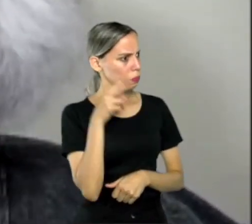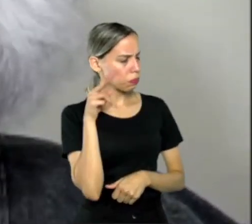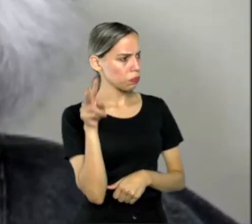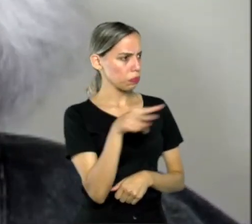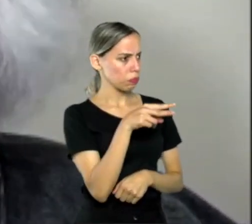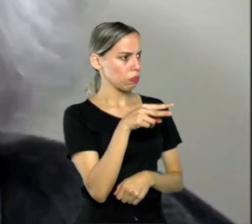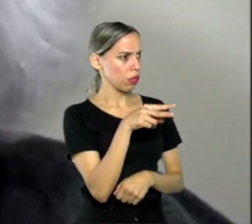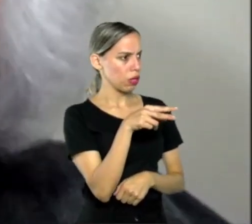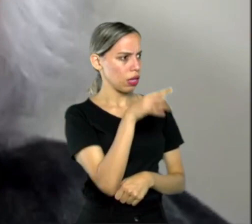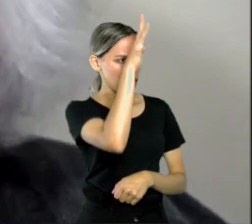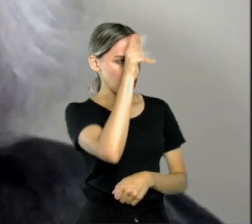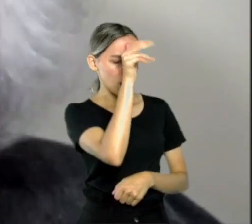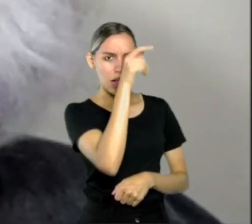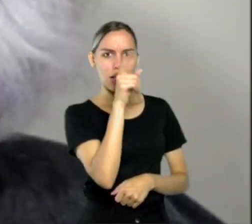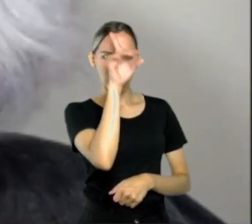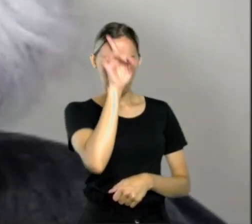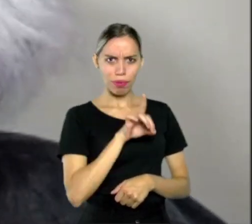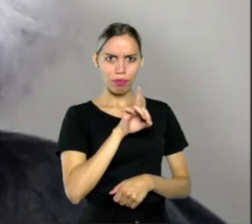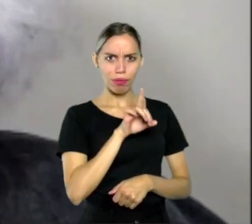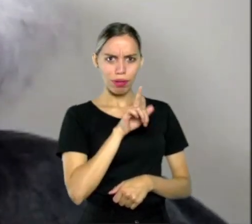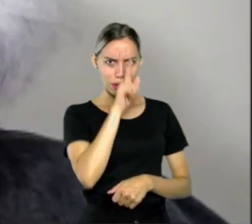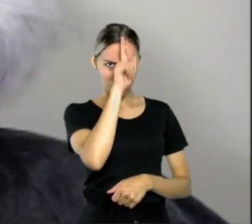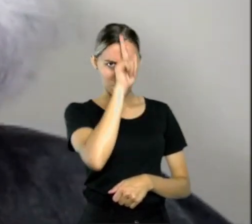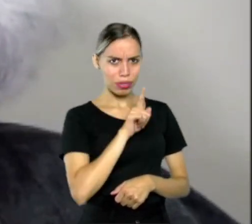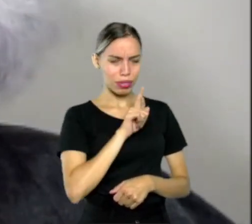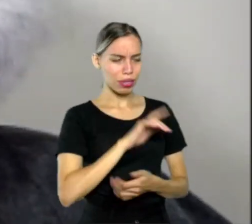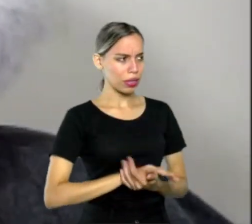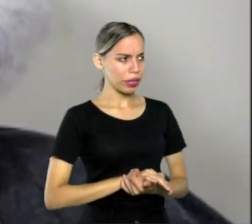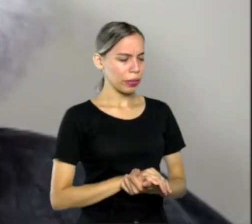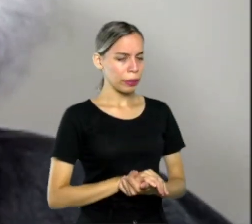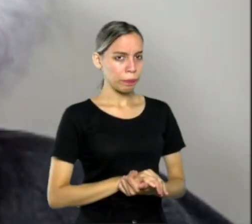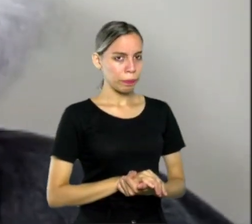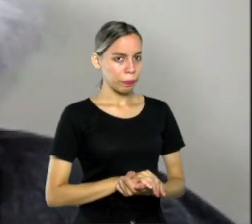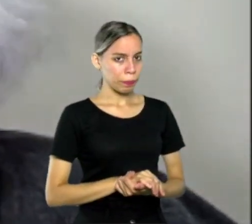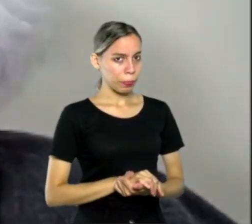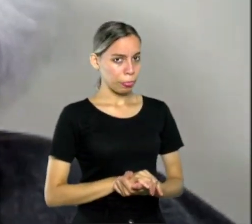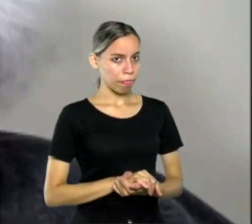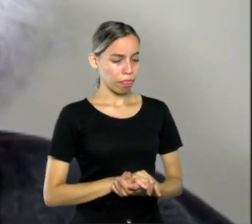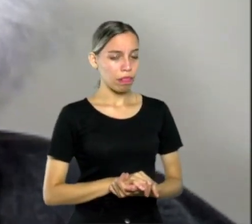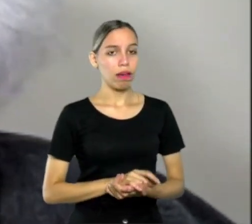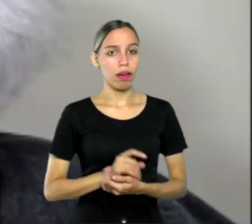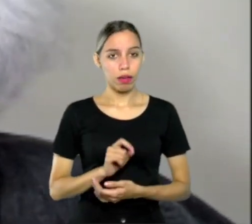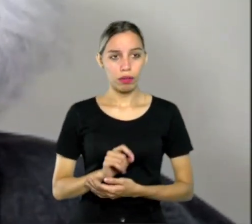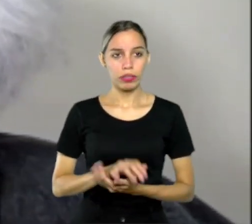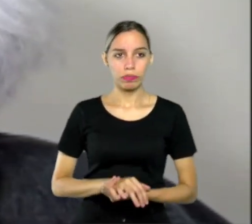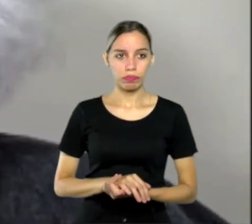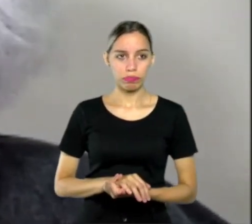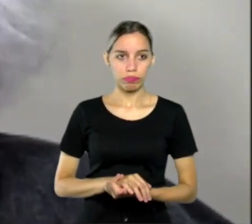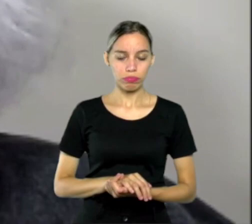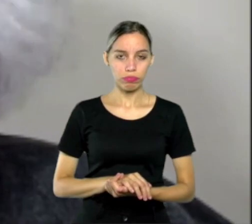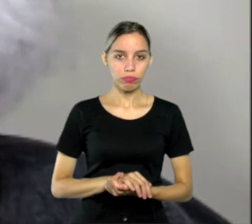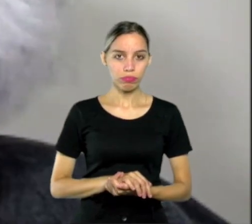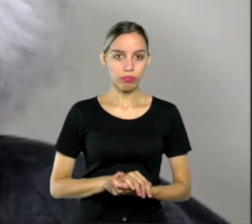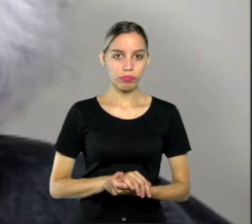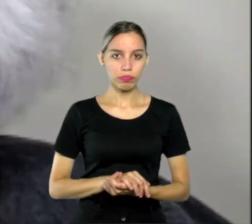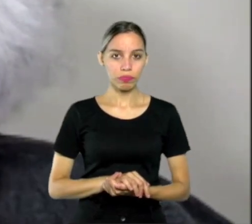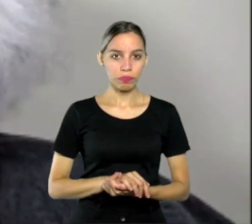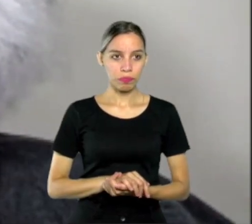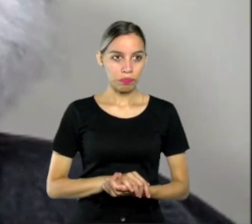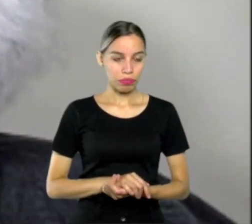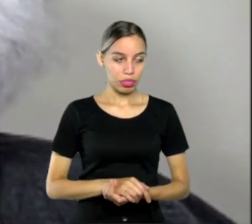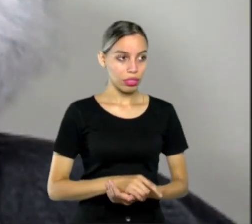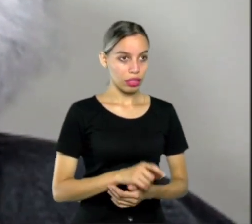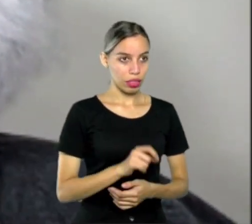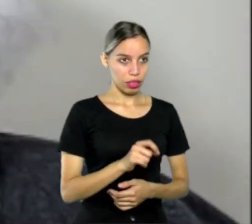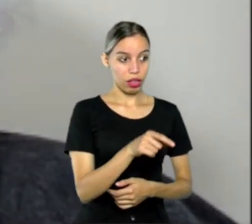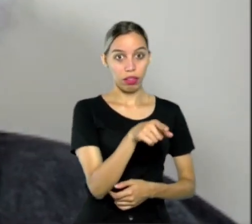que olhar de novo os textos, porque aquilo ali eu fiz e mandava para ela. Assim. Ela falou, não, Lília, nós vamos montar um livro com